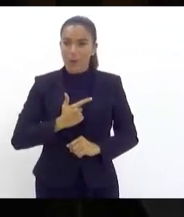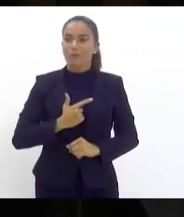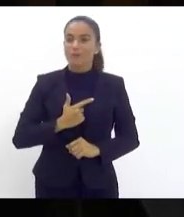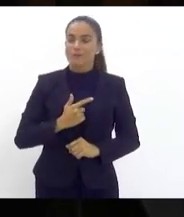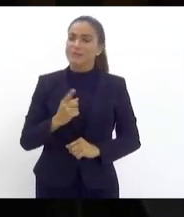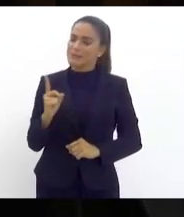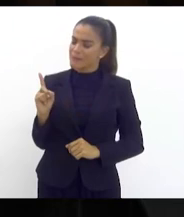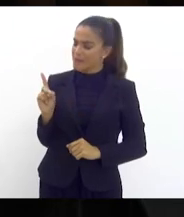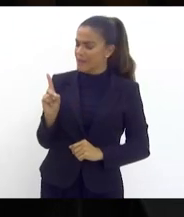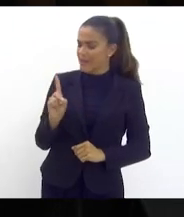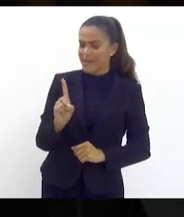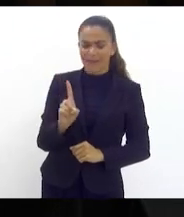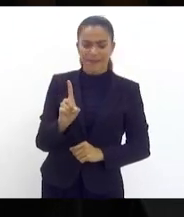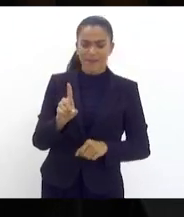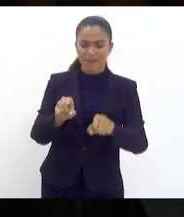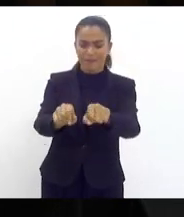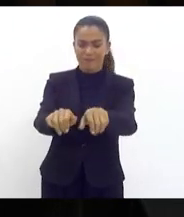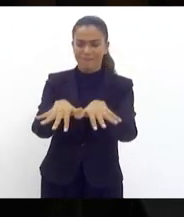em plenário,